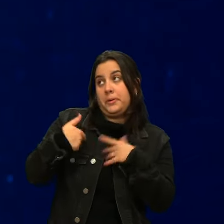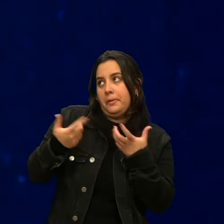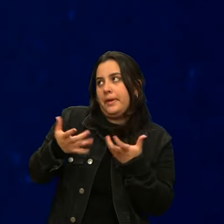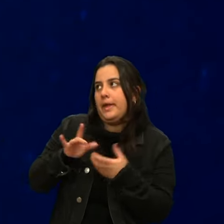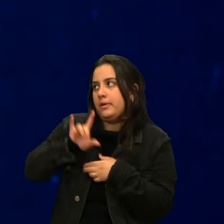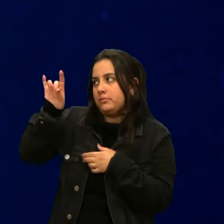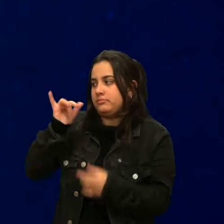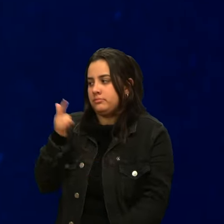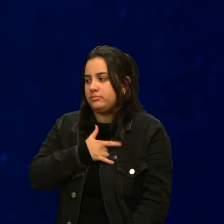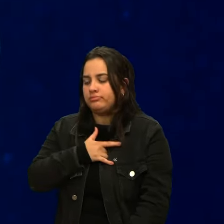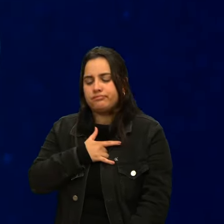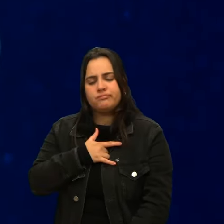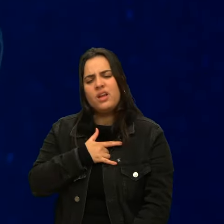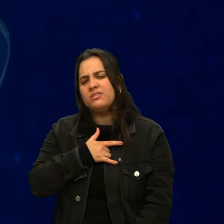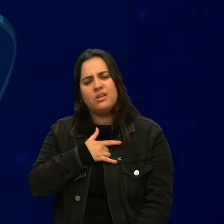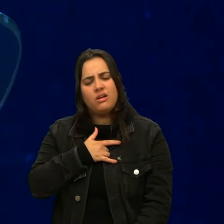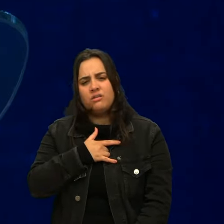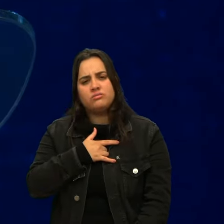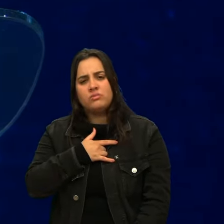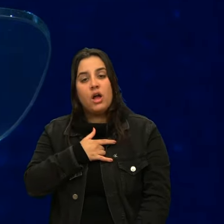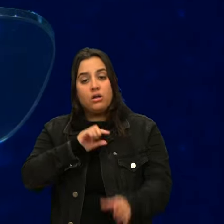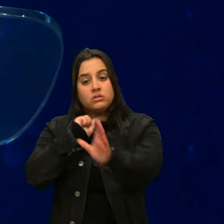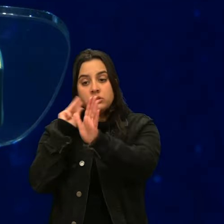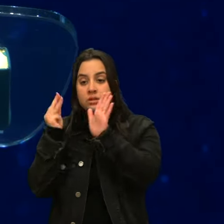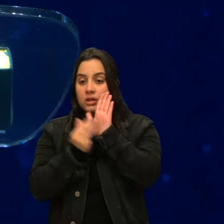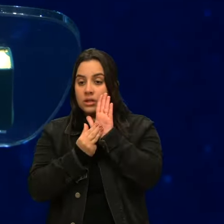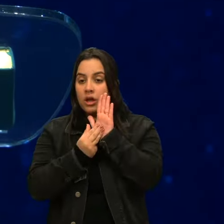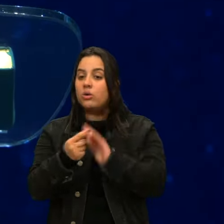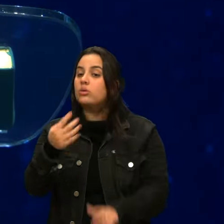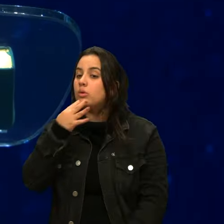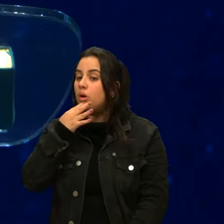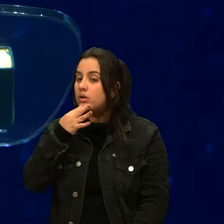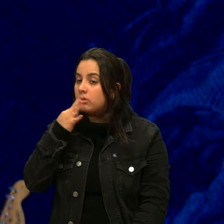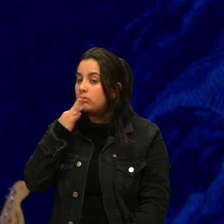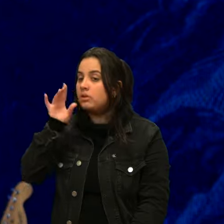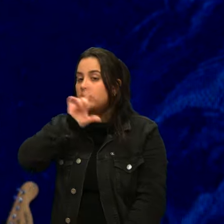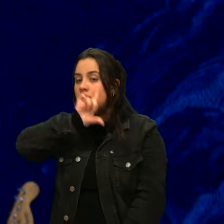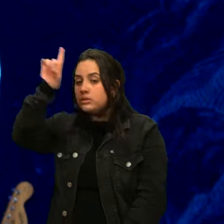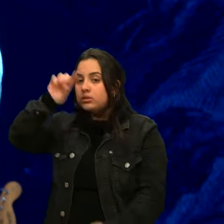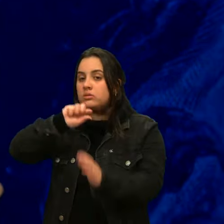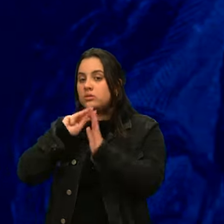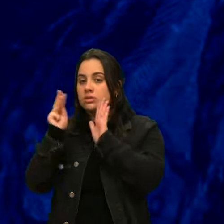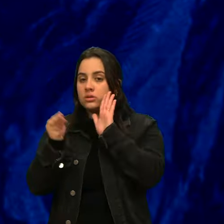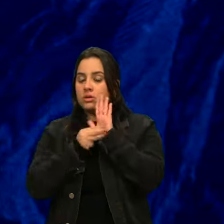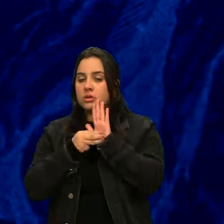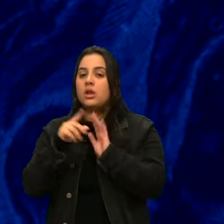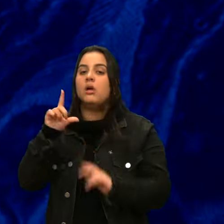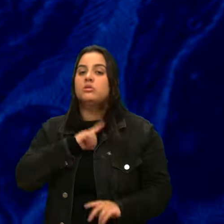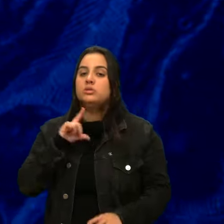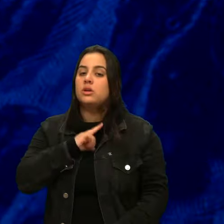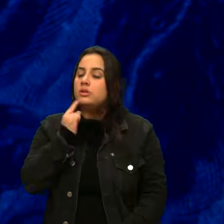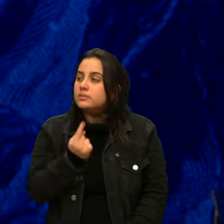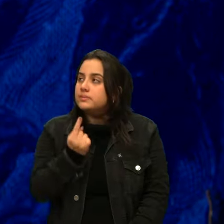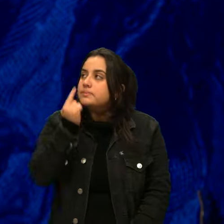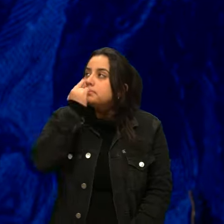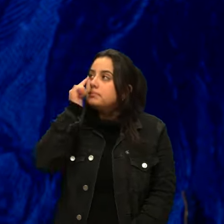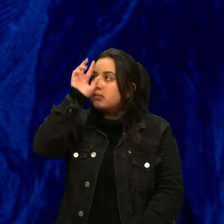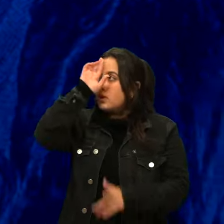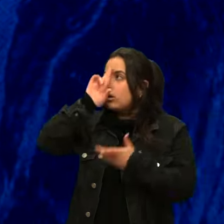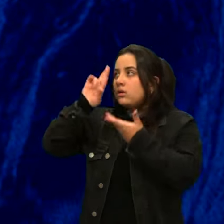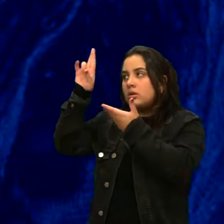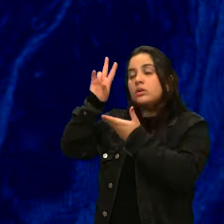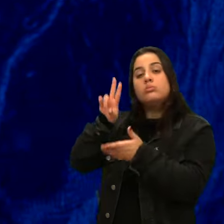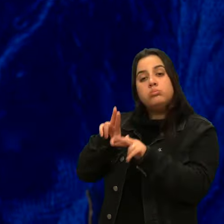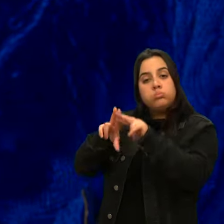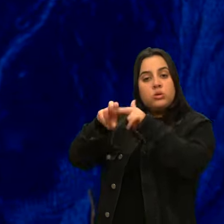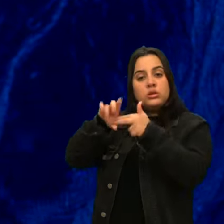Não, ele conhecia a Deus. Daniel, ele tinha intimidade com o Senhor e por isso ele decidiu. Por isso